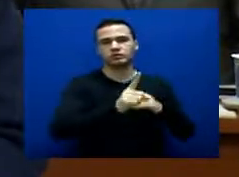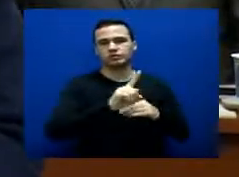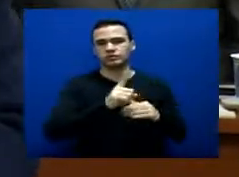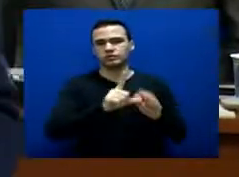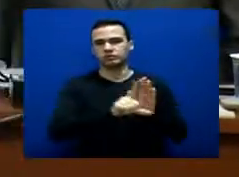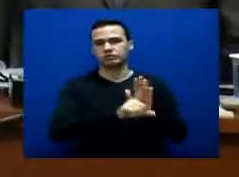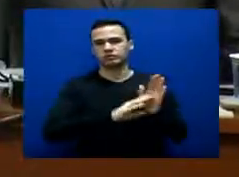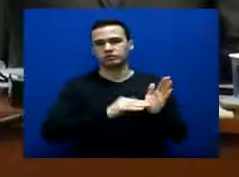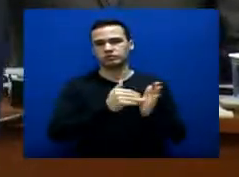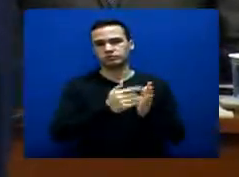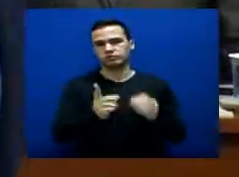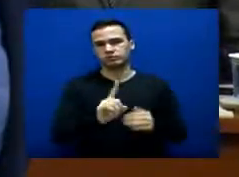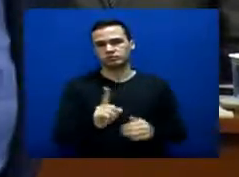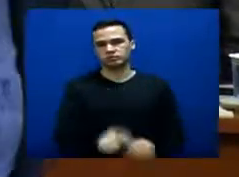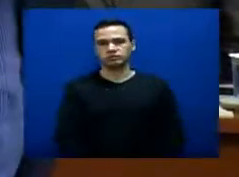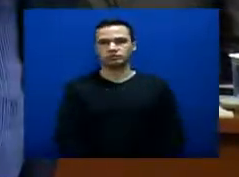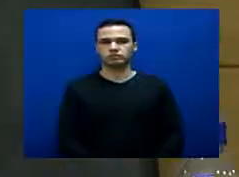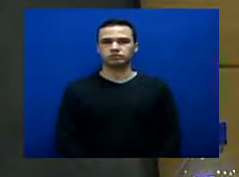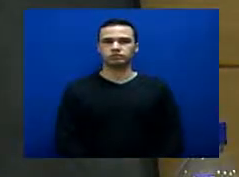emenda.